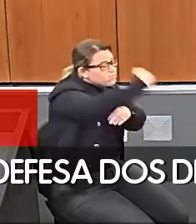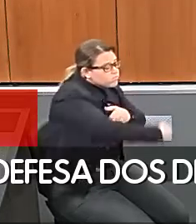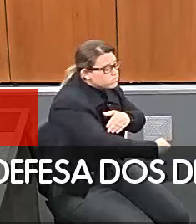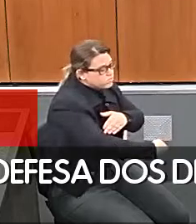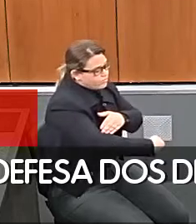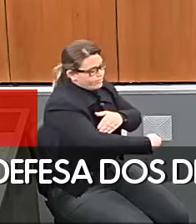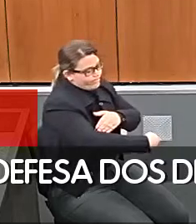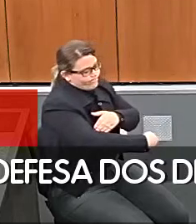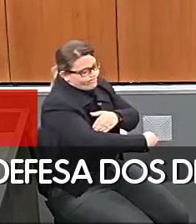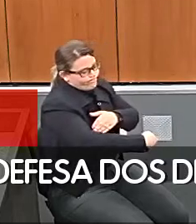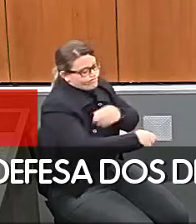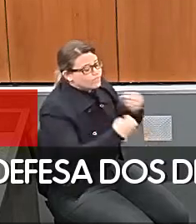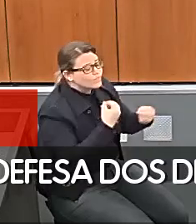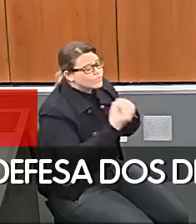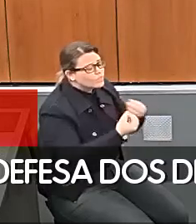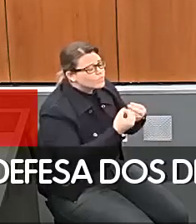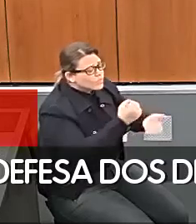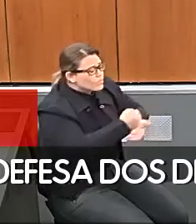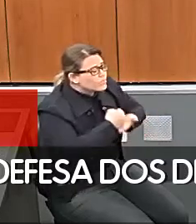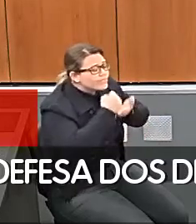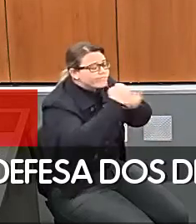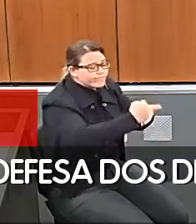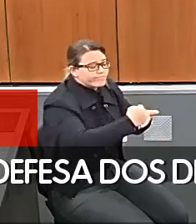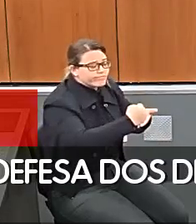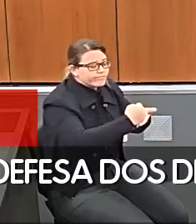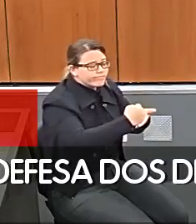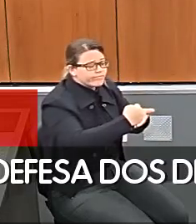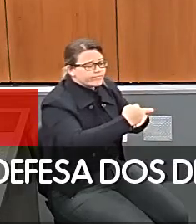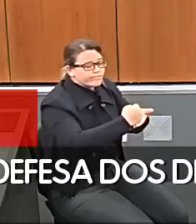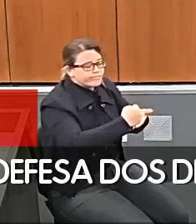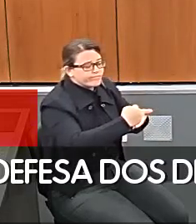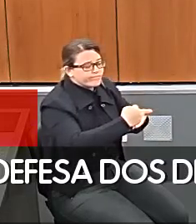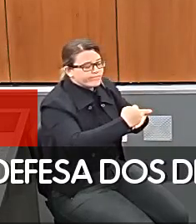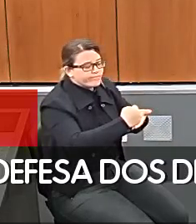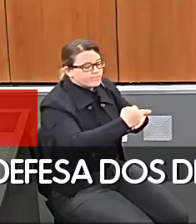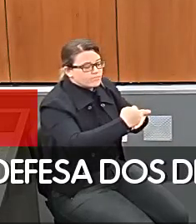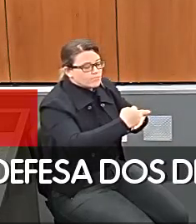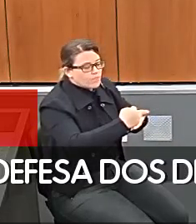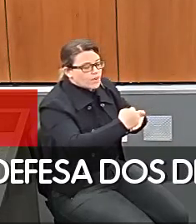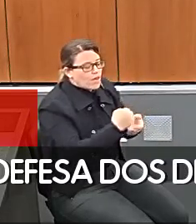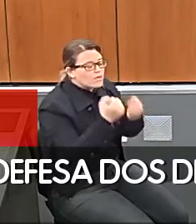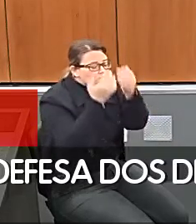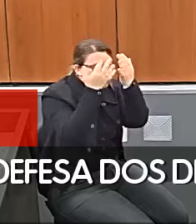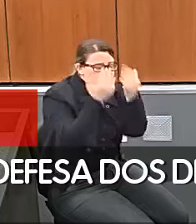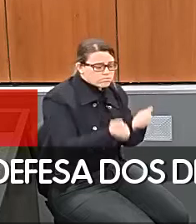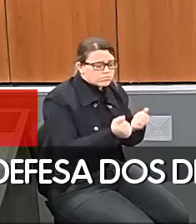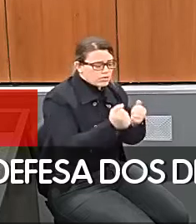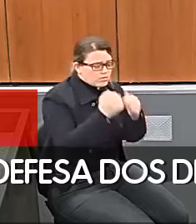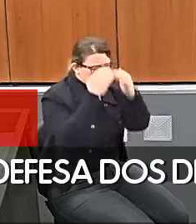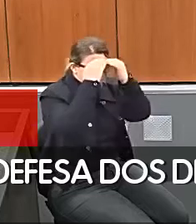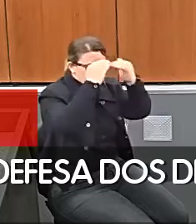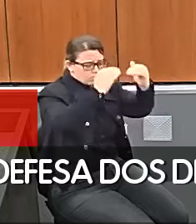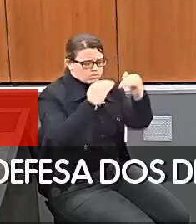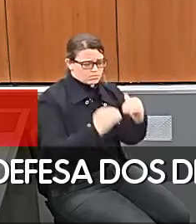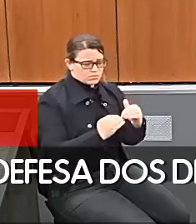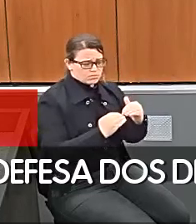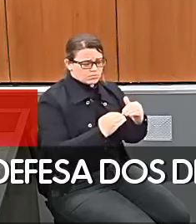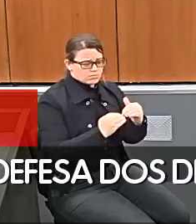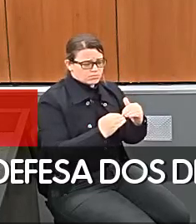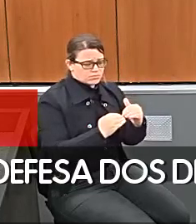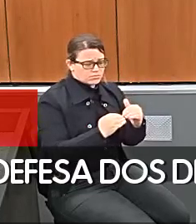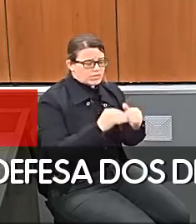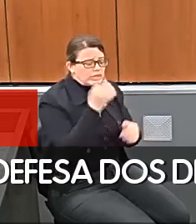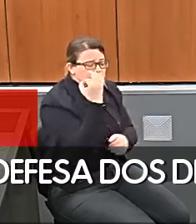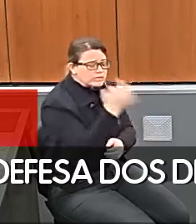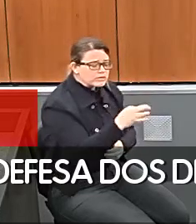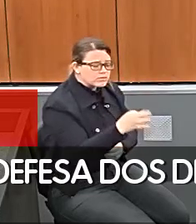deficiência, especialmente as pessoas com deficiência visual, tivessem uma acolhida respeitosa e digna, e a